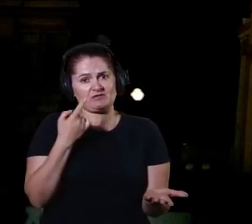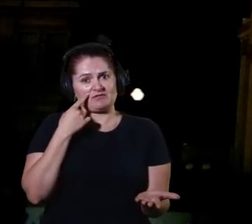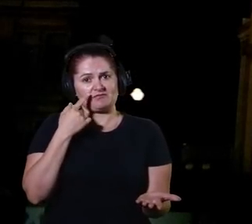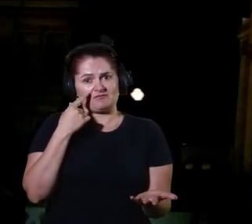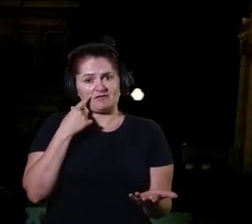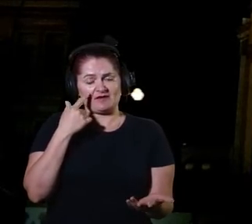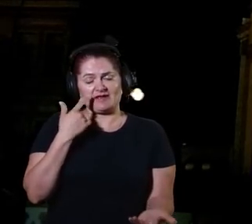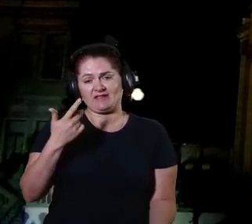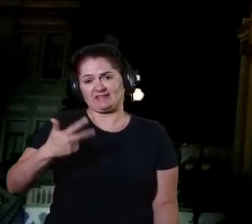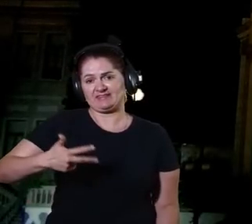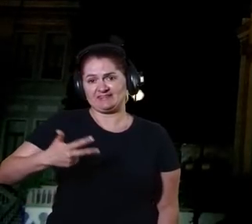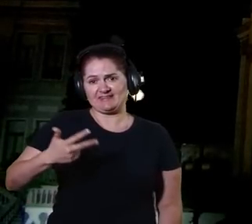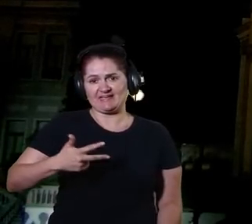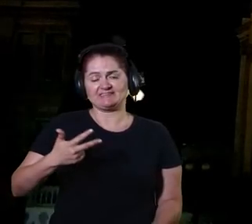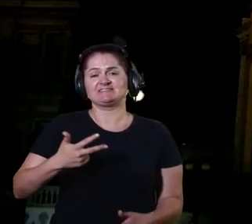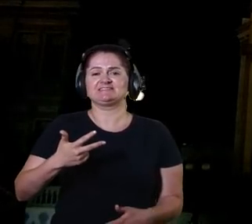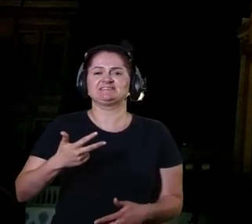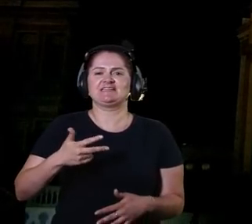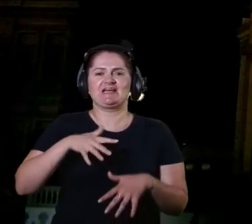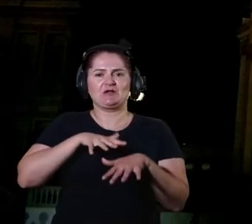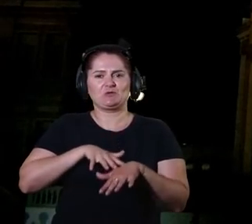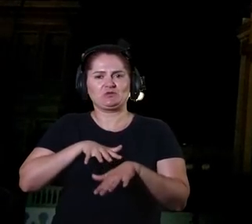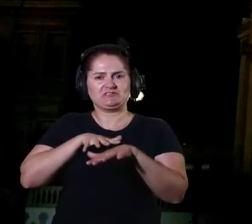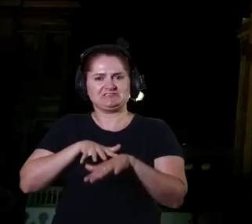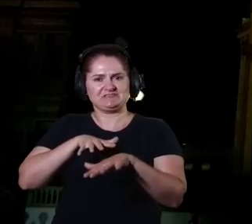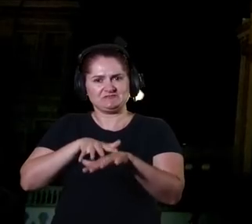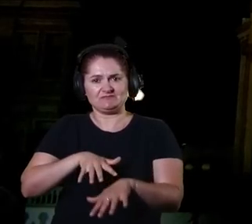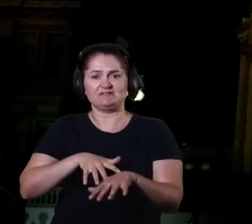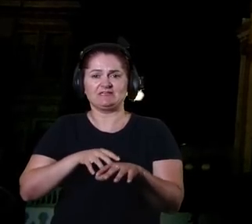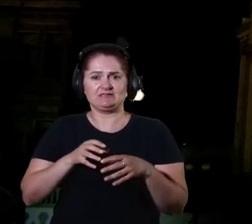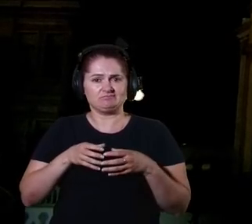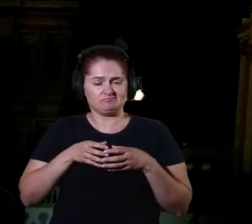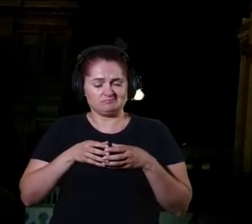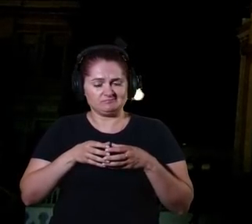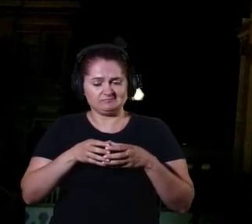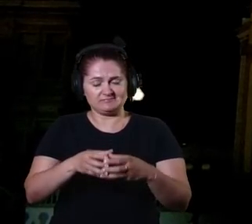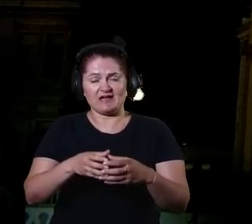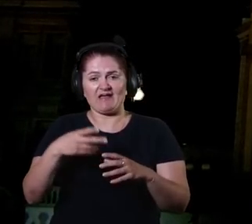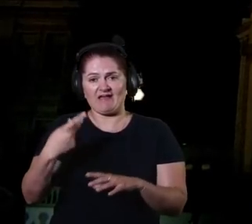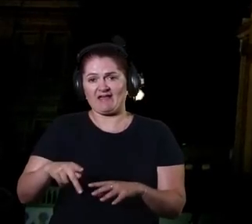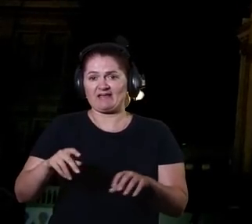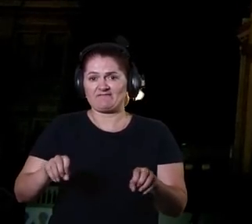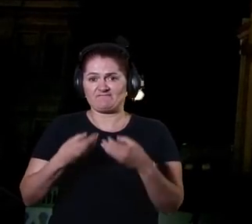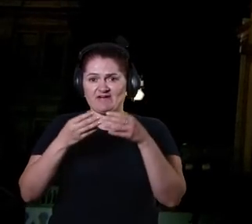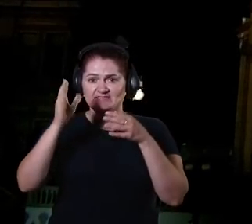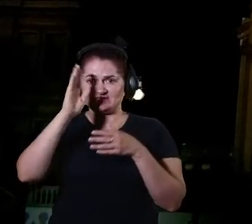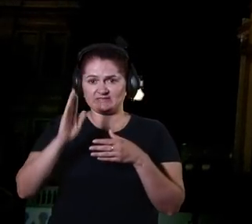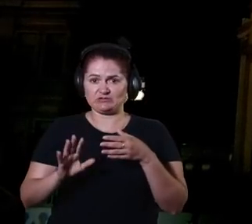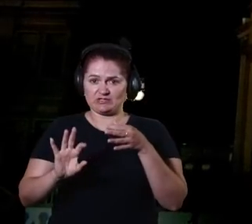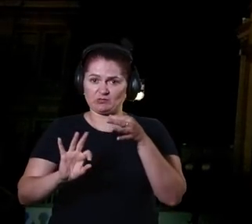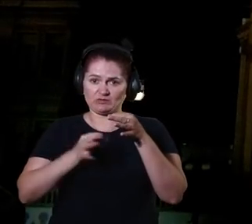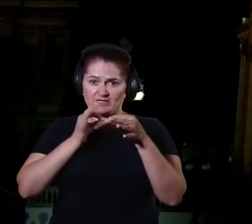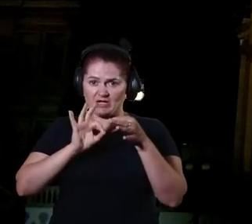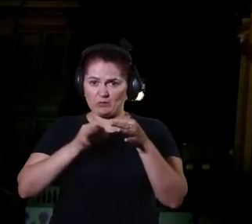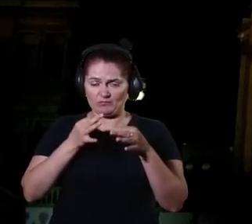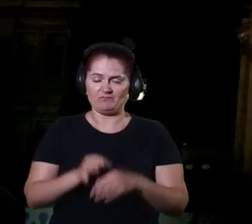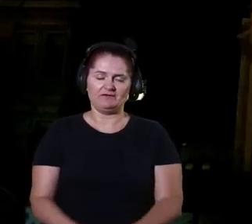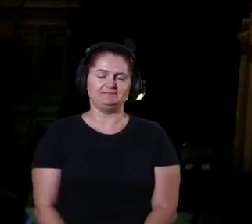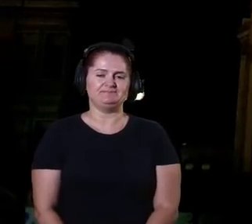terceiro desfile do Corso Alegórico aqui de Caxias do Sul, da Festa Nacional da Uva. É um